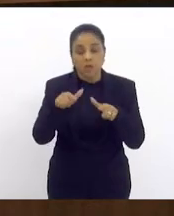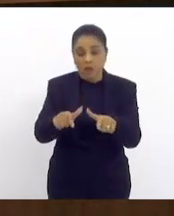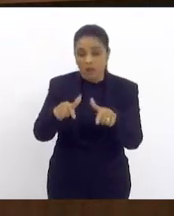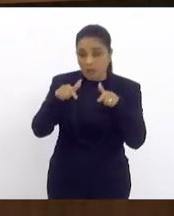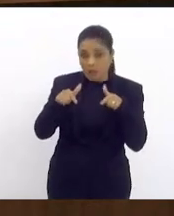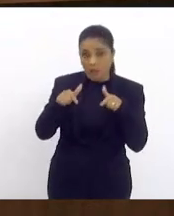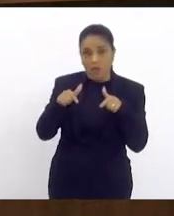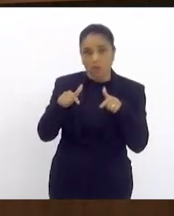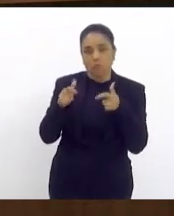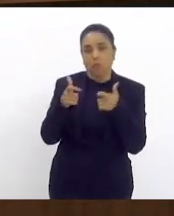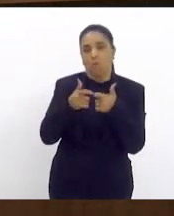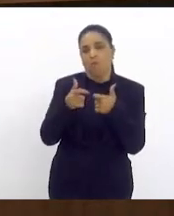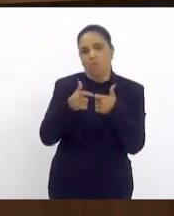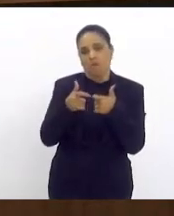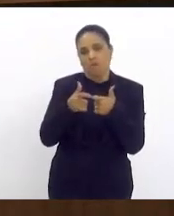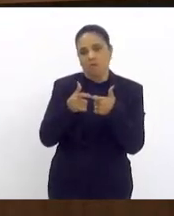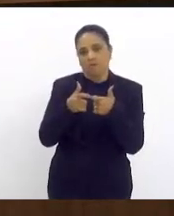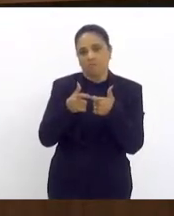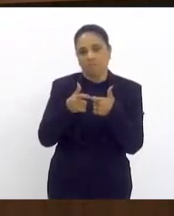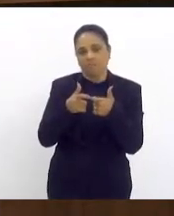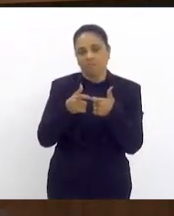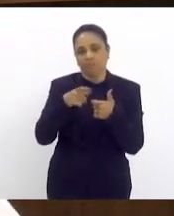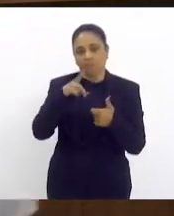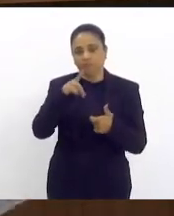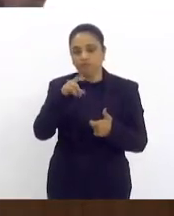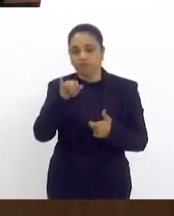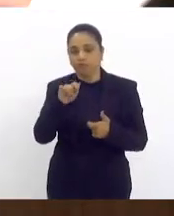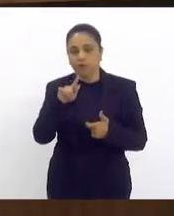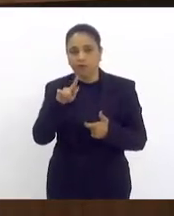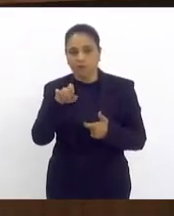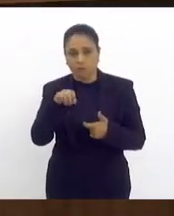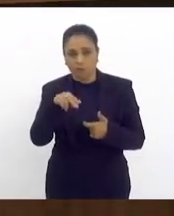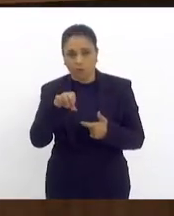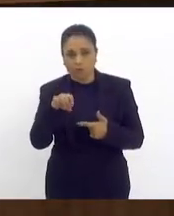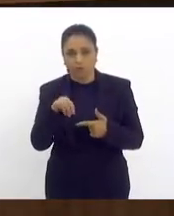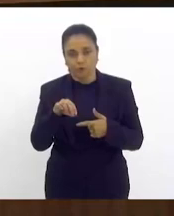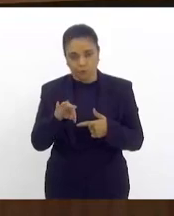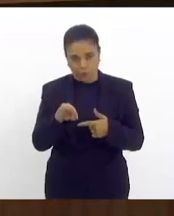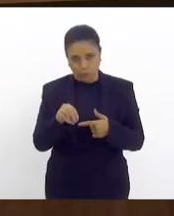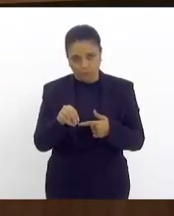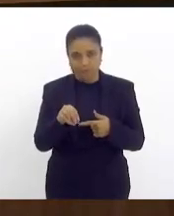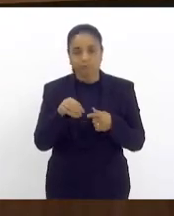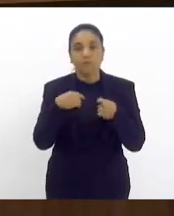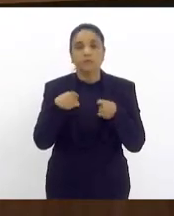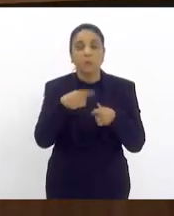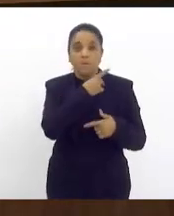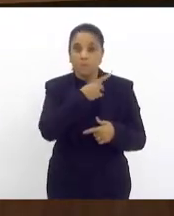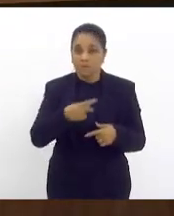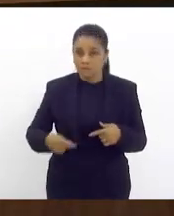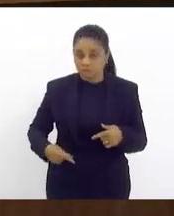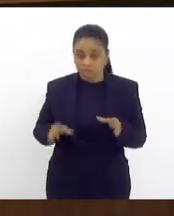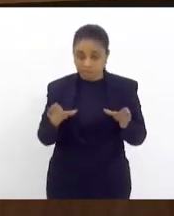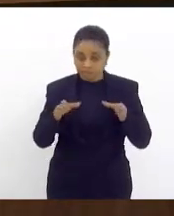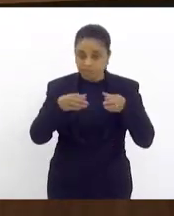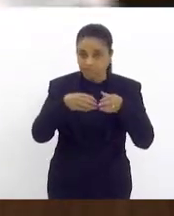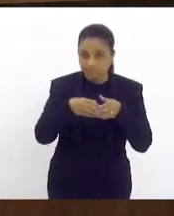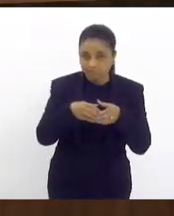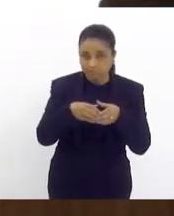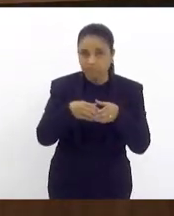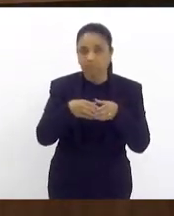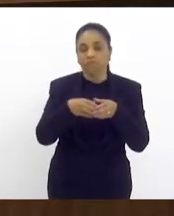médico confirmando o diagnóstico precoce como o nosso presidente da Comissão da pessoa com deficiência falou